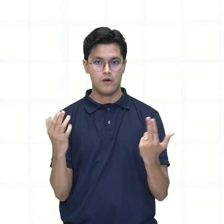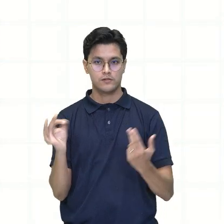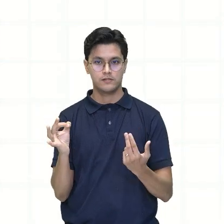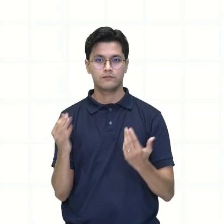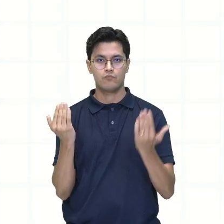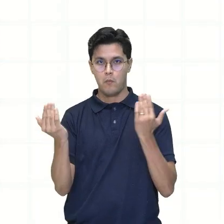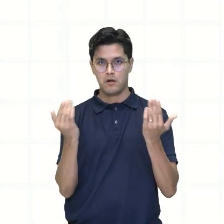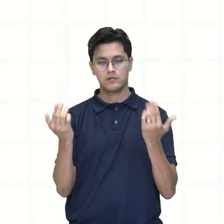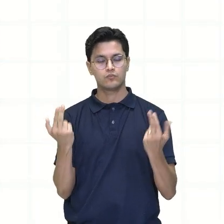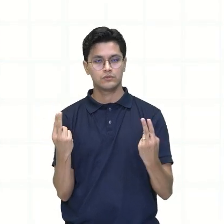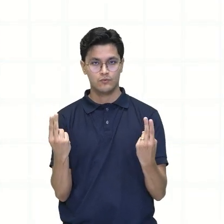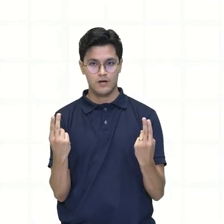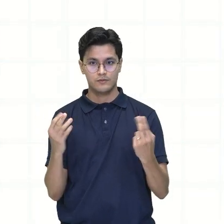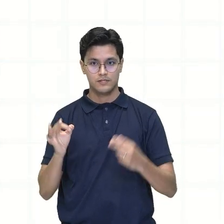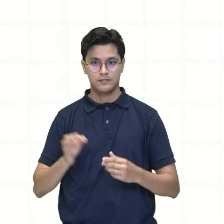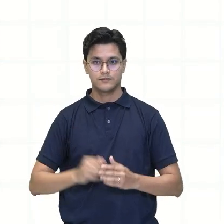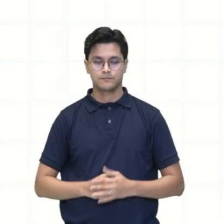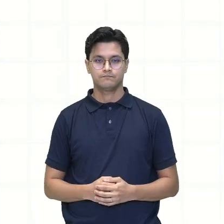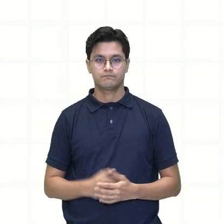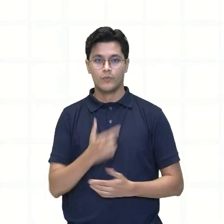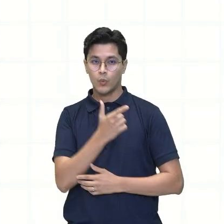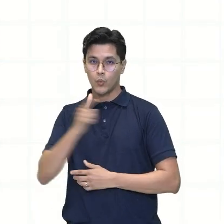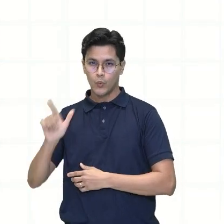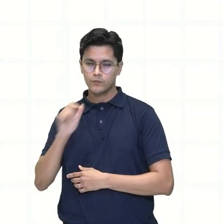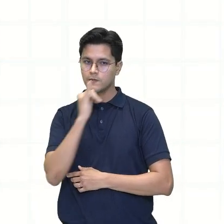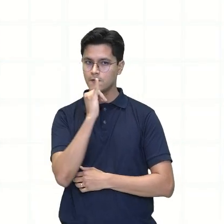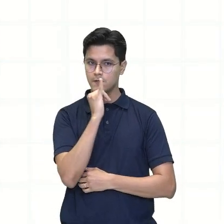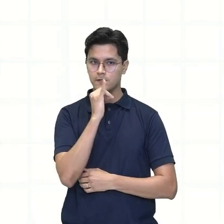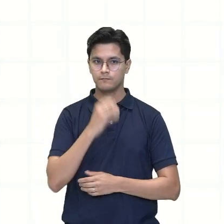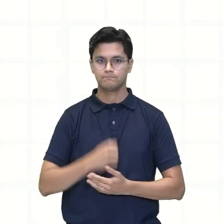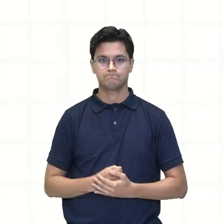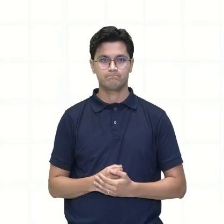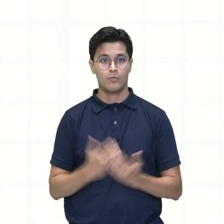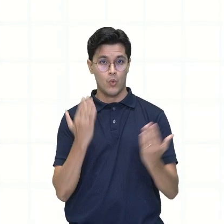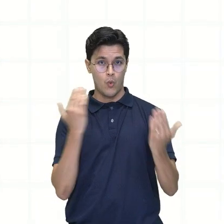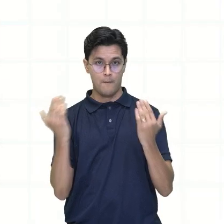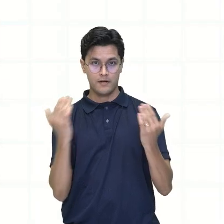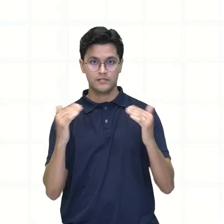Bonito. Certo? Outra comparação, comparativo de